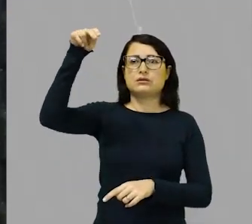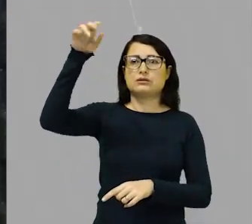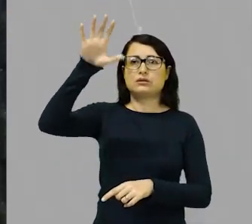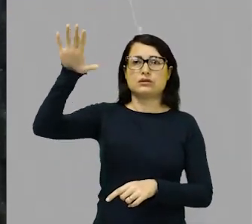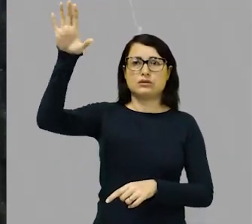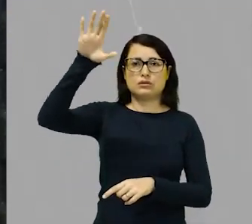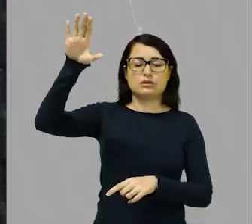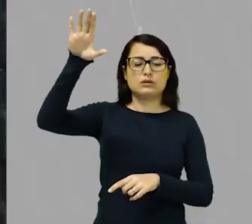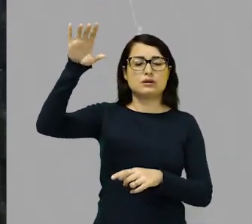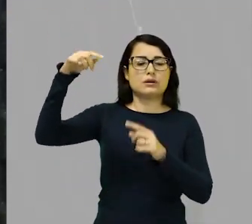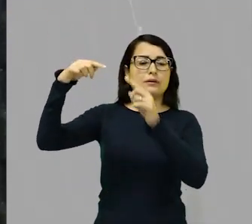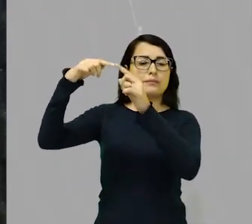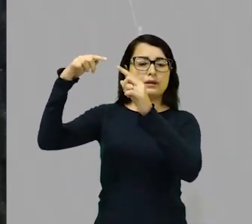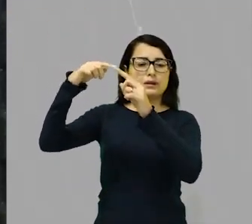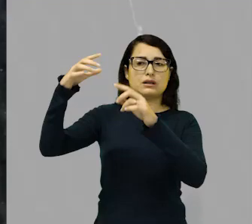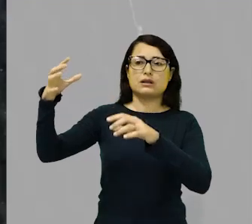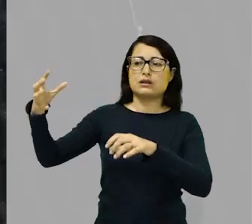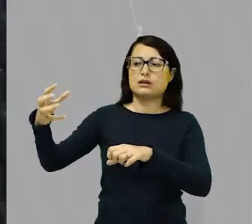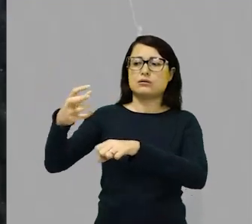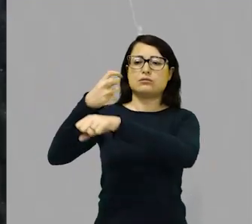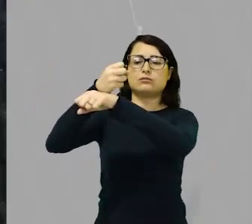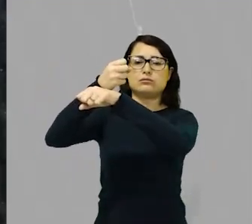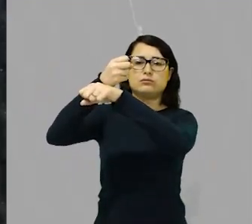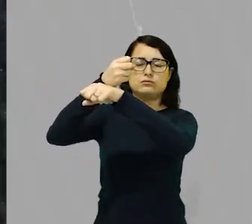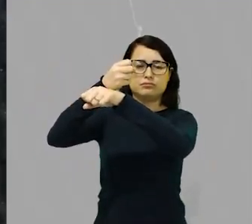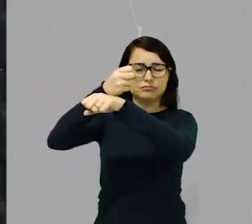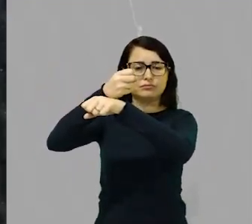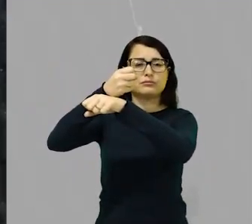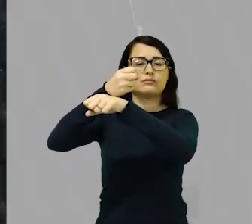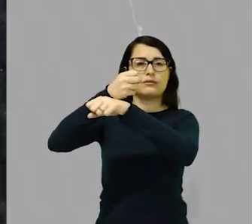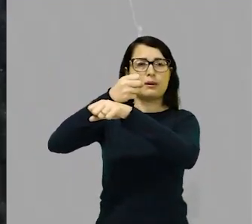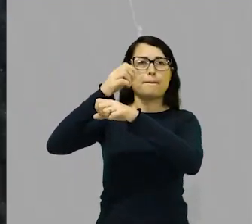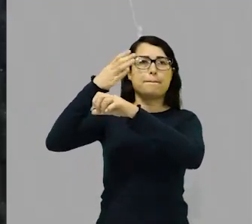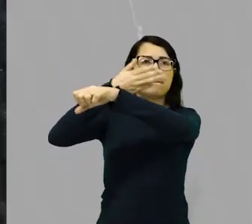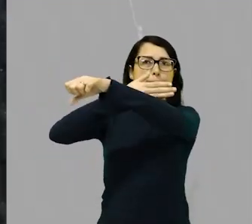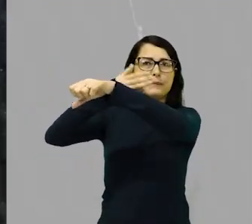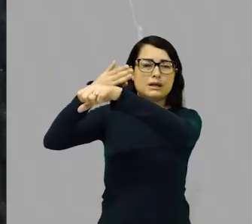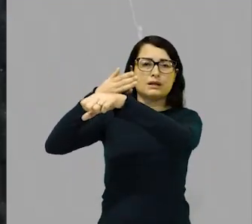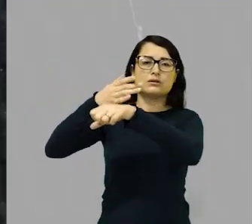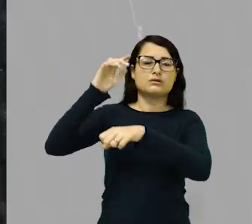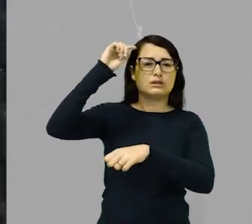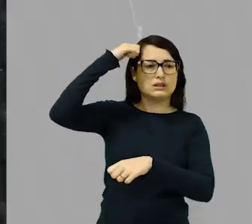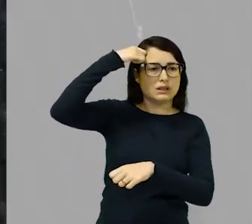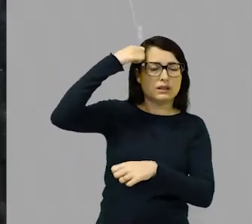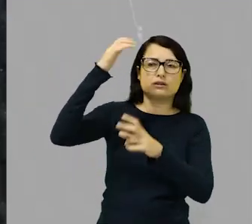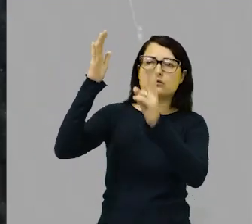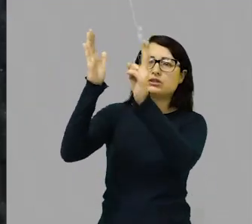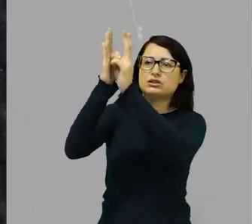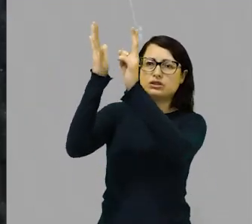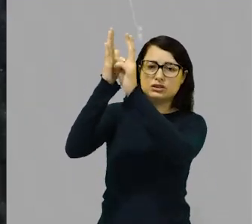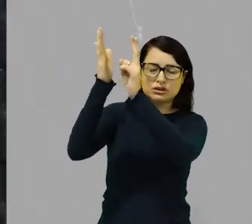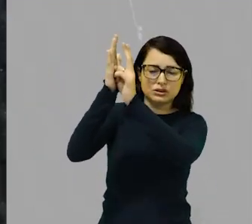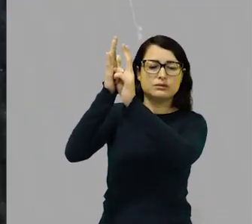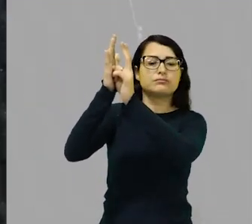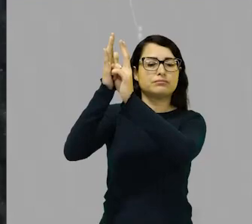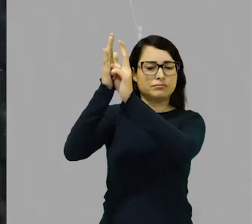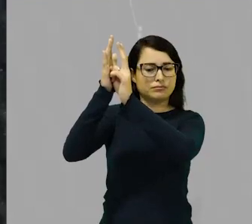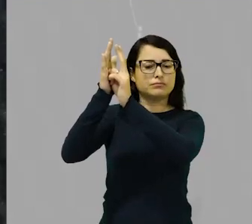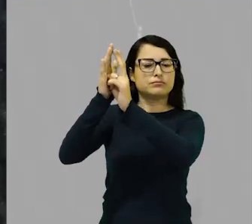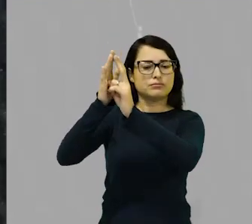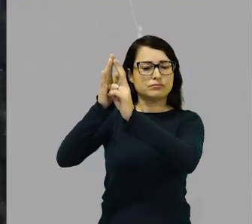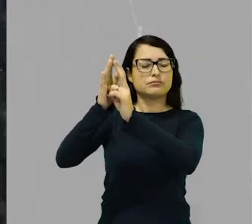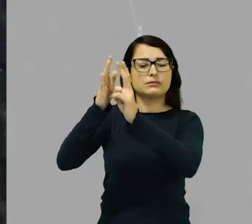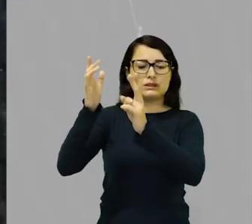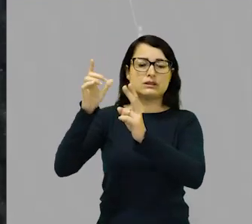período colonial, né, de mestiçagem racial entre brancos, negros, indígenas e tudo mais. E claro que isso